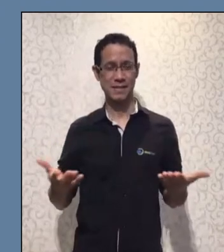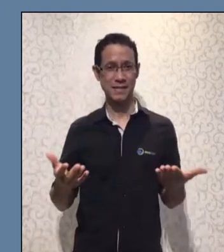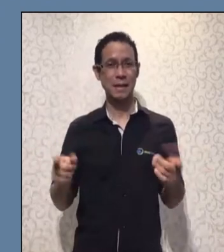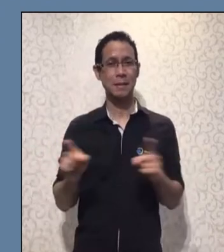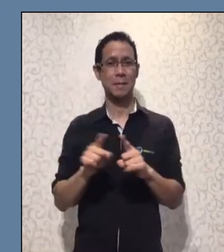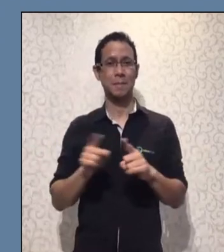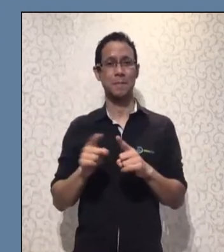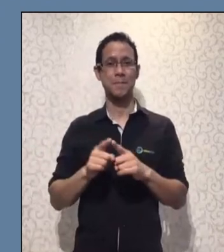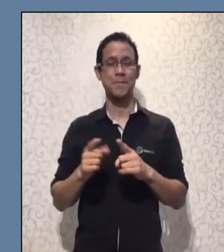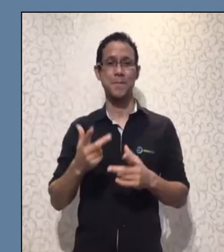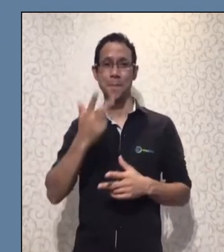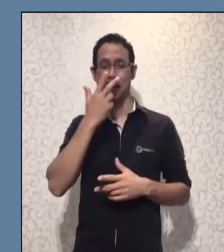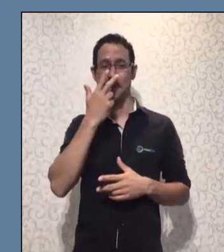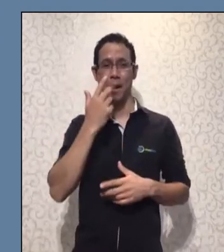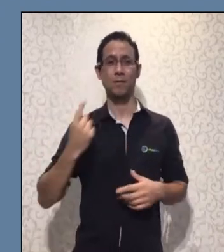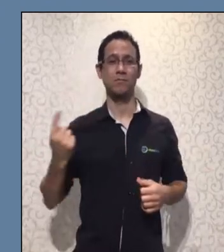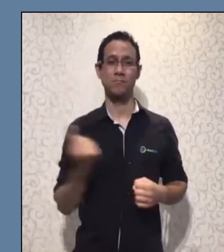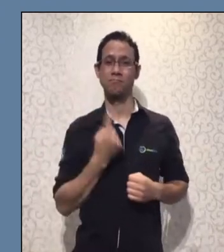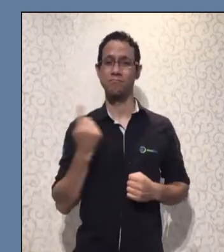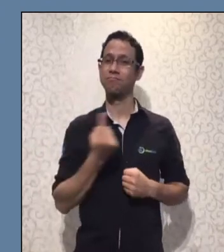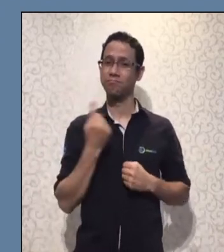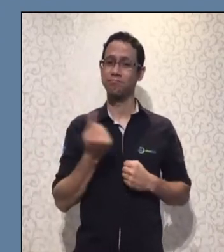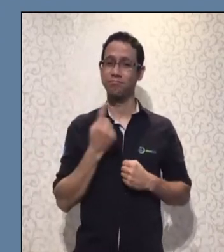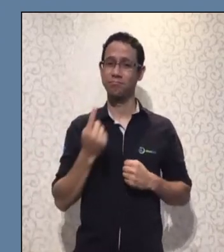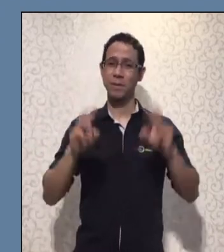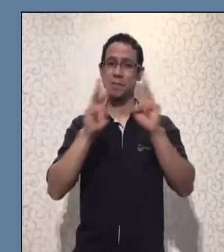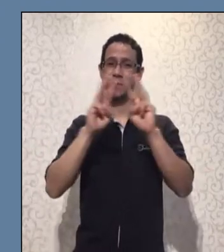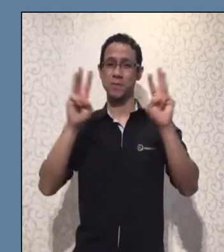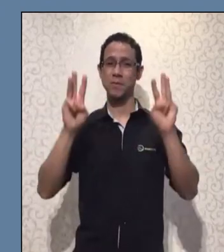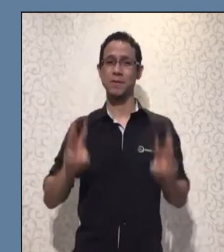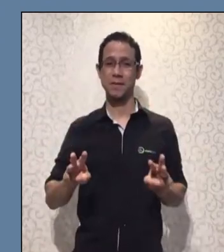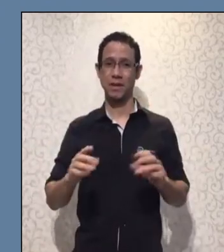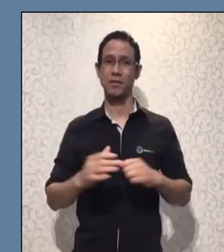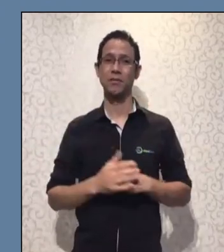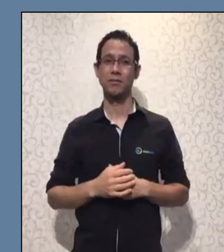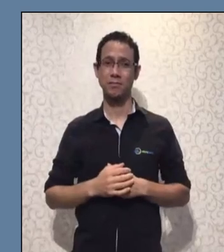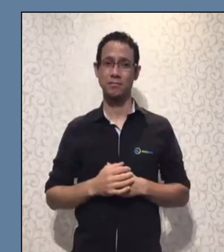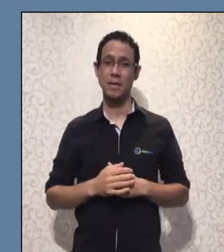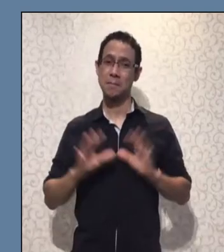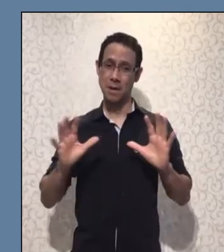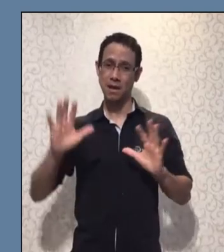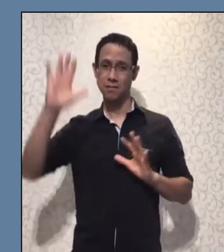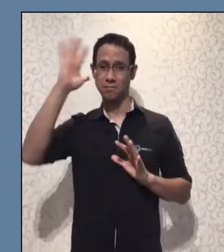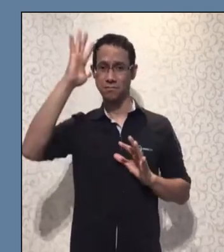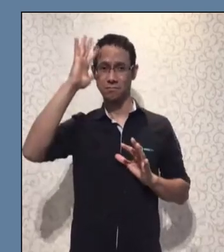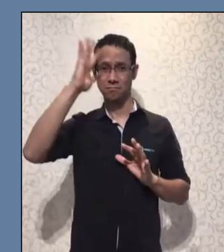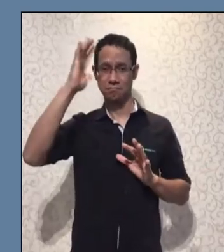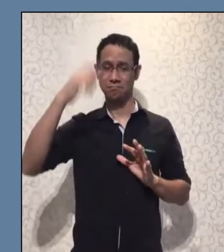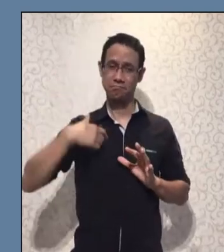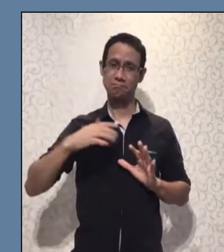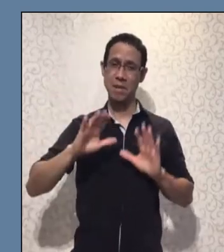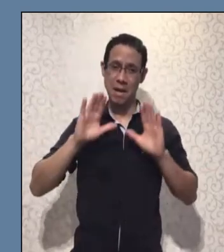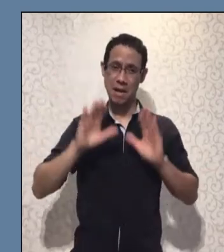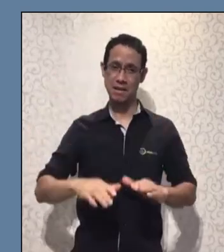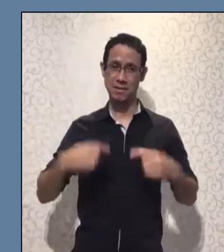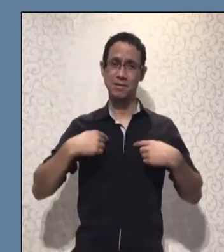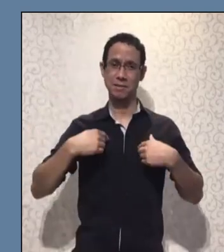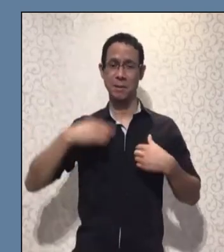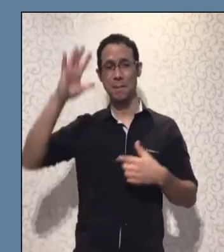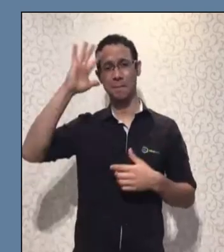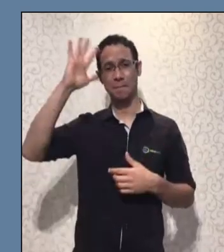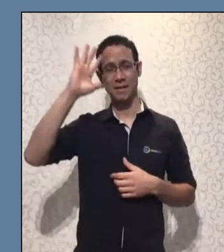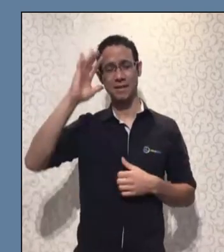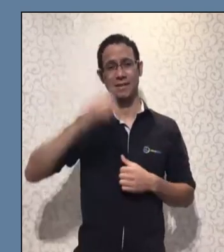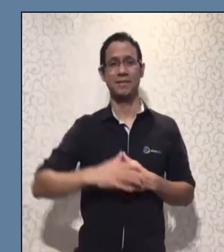pouco solitária dos museus. Mas é exatamente isso que eu penso. É exatamente isso que eu penso. Estamos vivendo uma